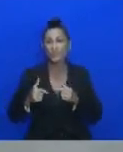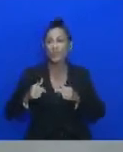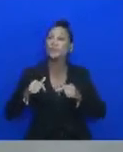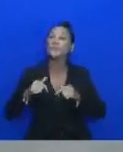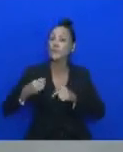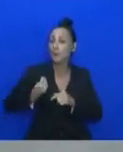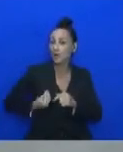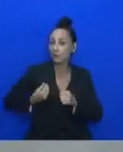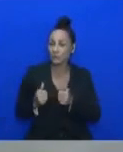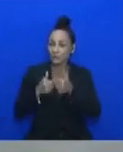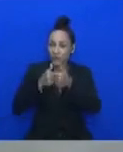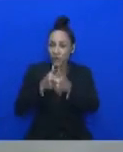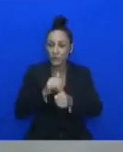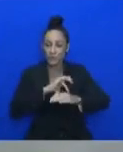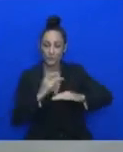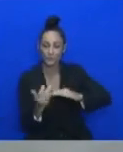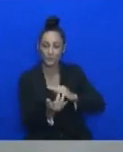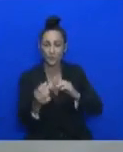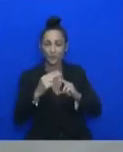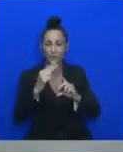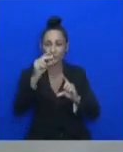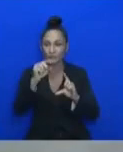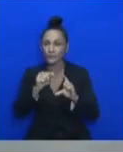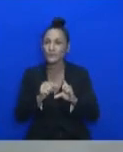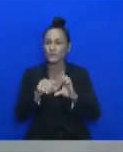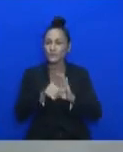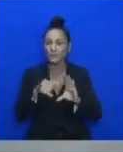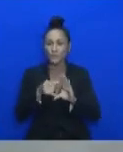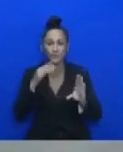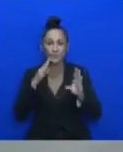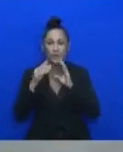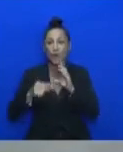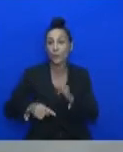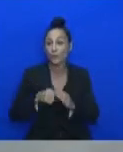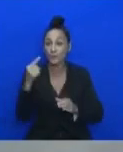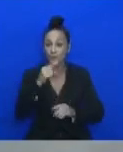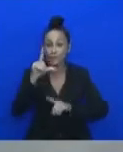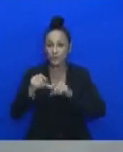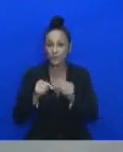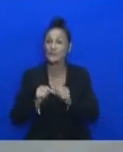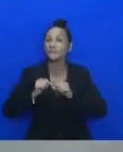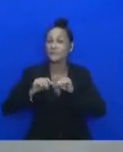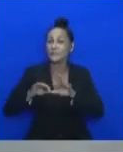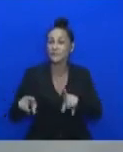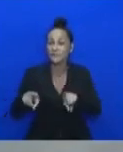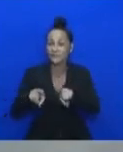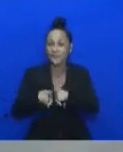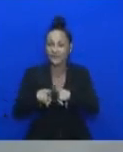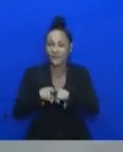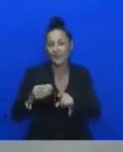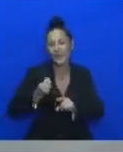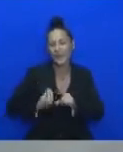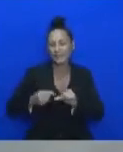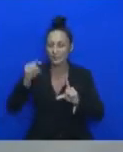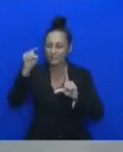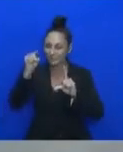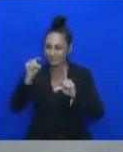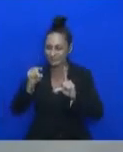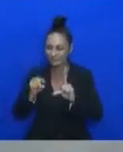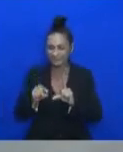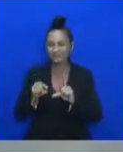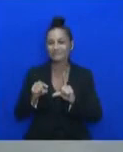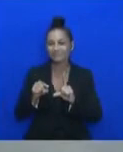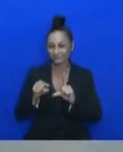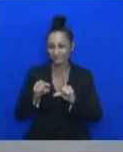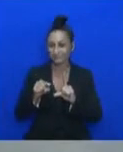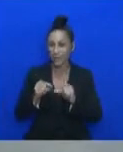perfis da Caixa e da Rede TV no YouTube e no Facebook, sendo o primeiro sorteio na faixa das 20 horas, transmitido também ao vivo na tela da